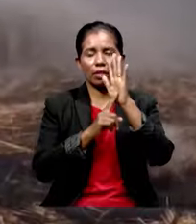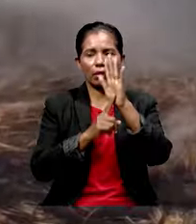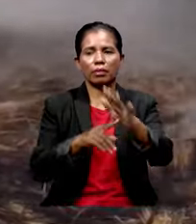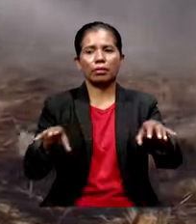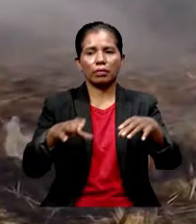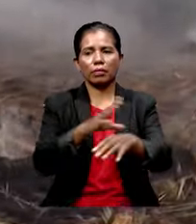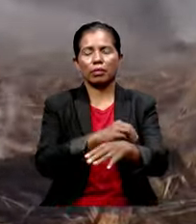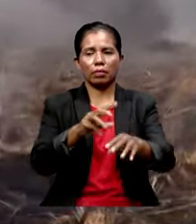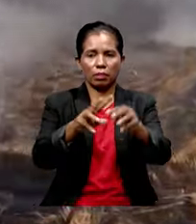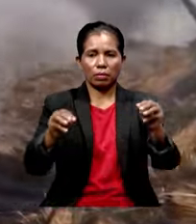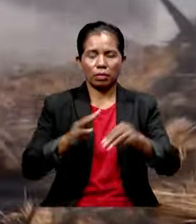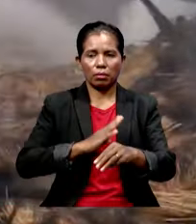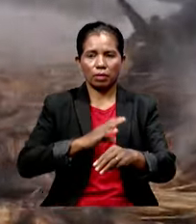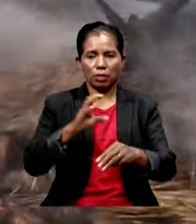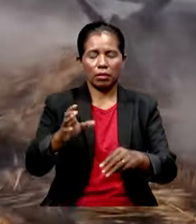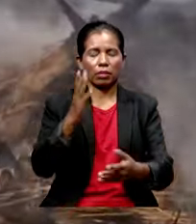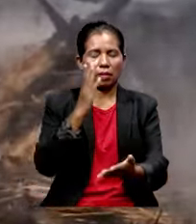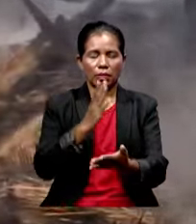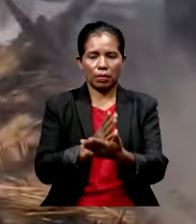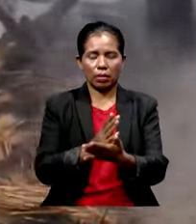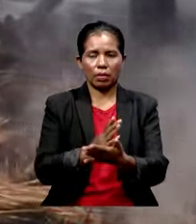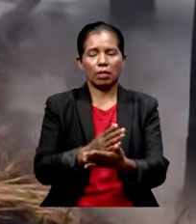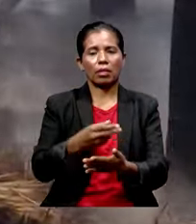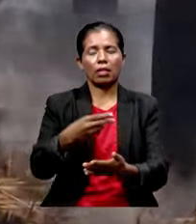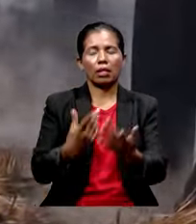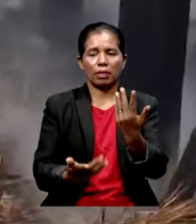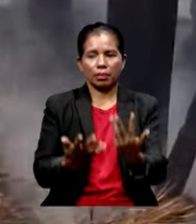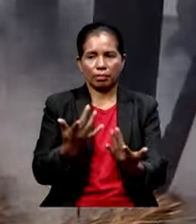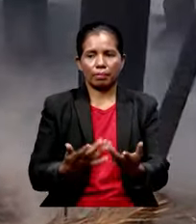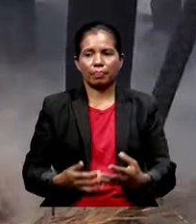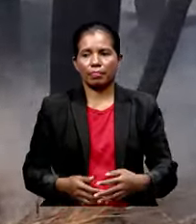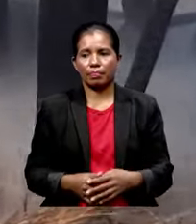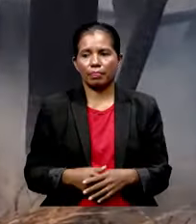serviço bombeiro município Baucau, Rodiamate, Arre. Feliciano Venâncio Belo, Ziamen.